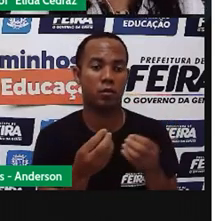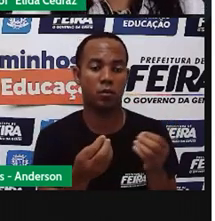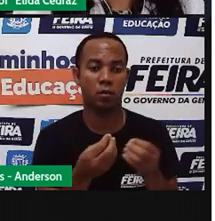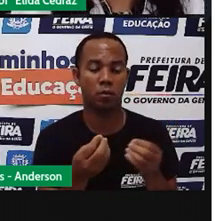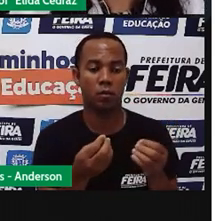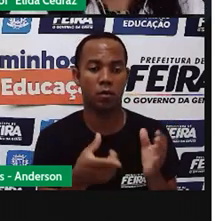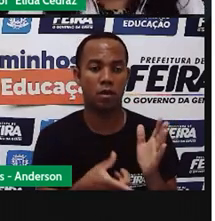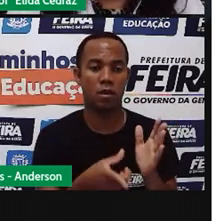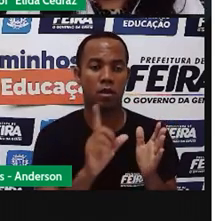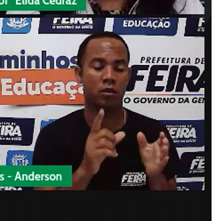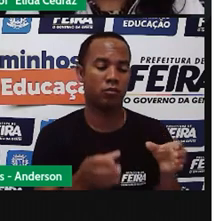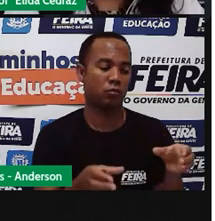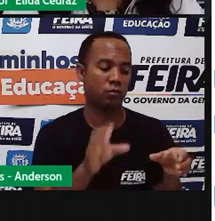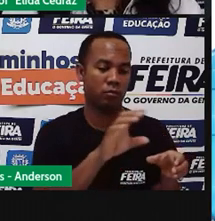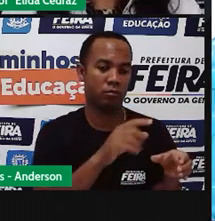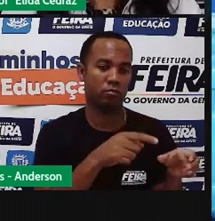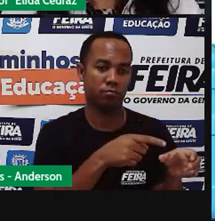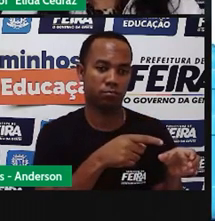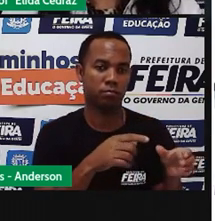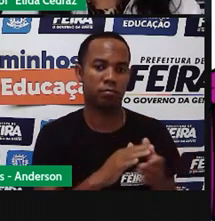medidos dessa forma.